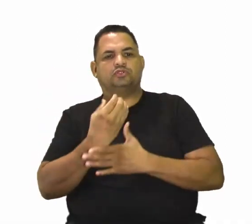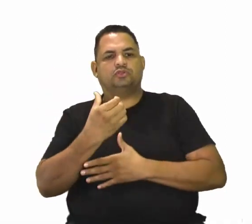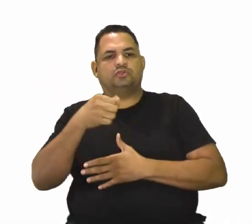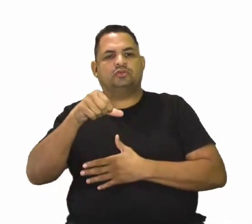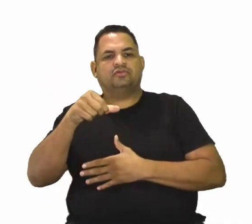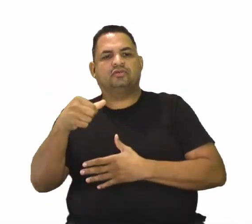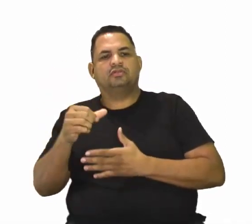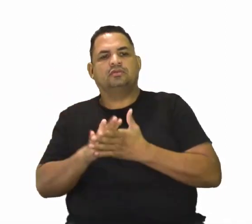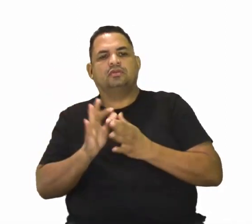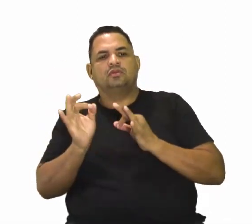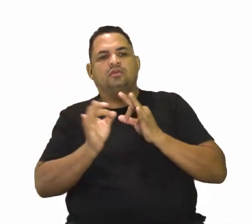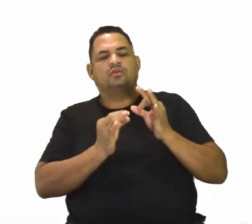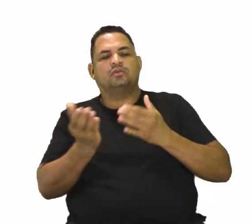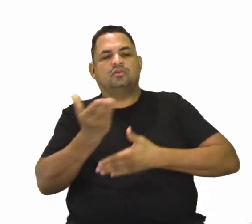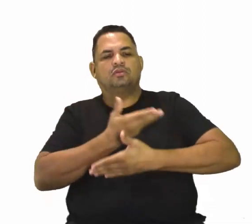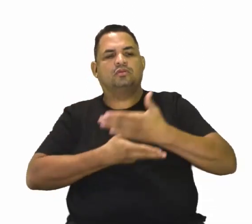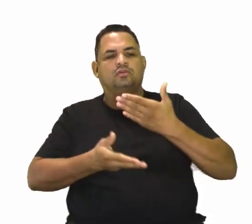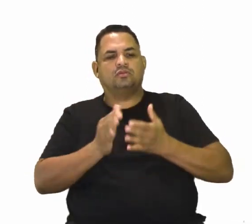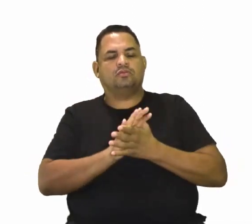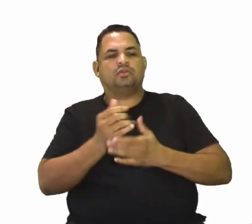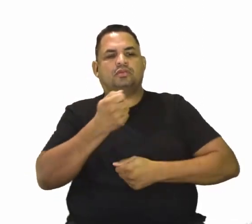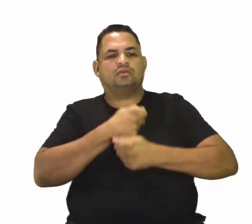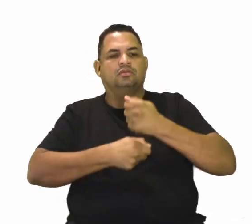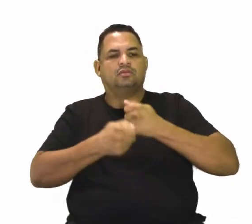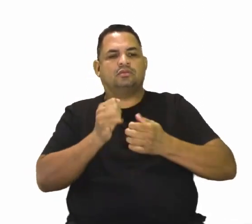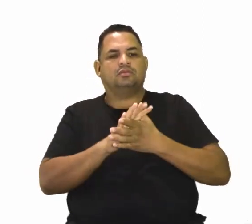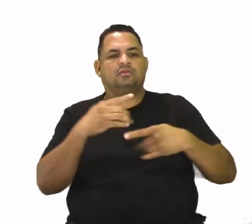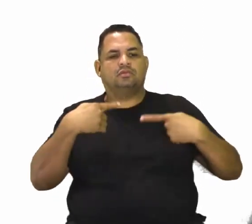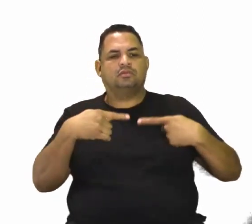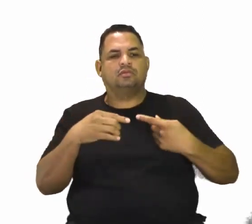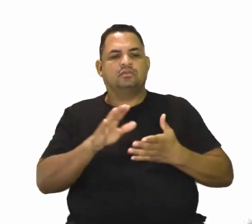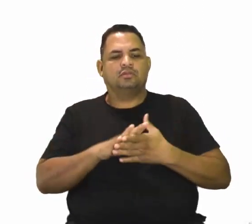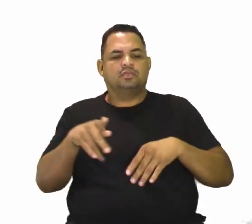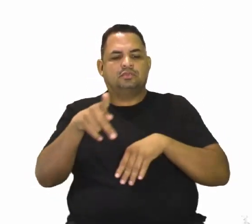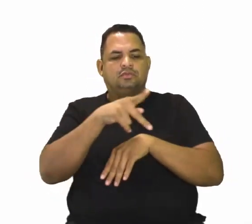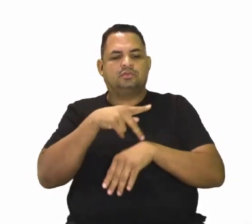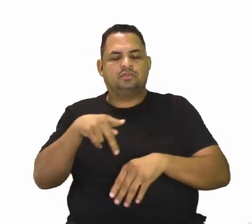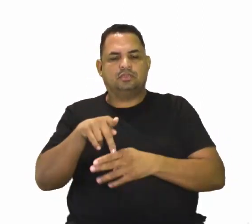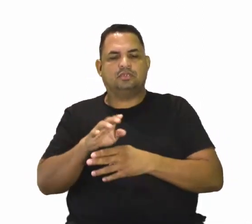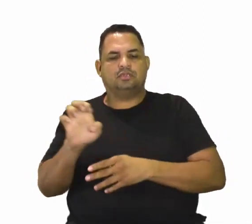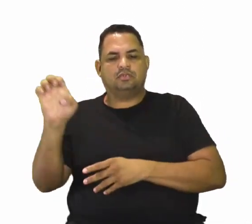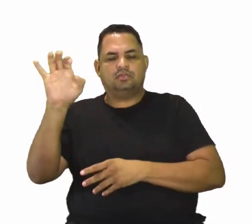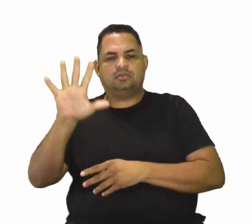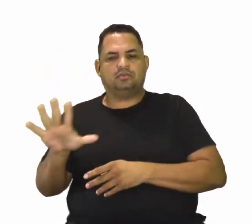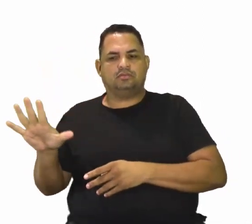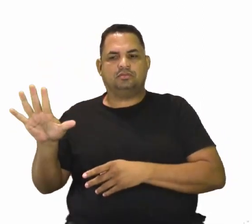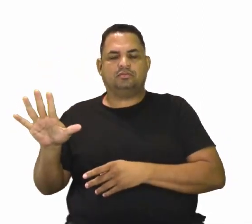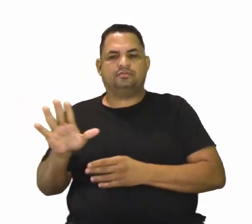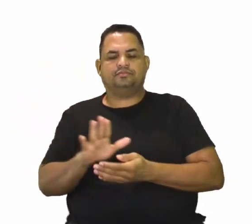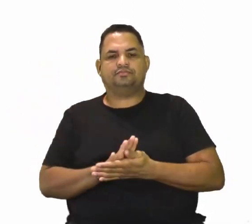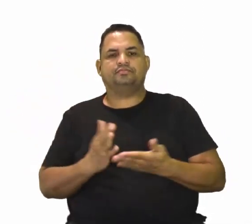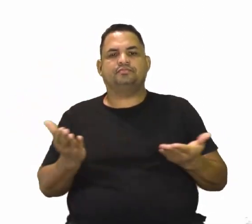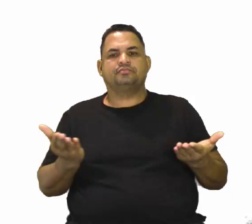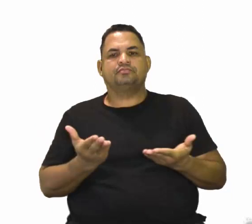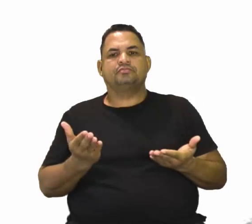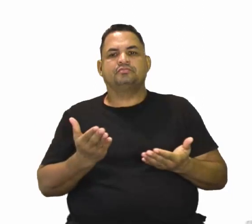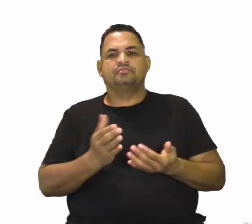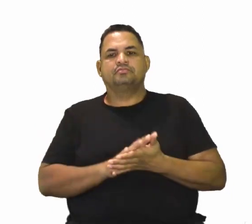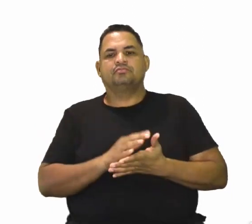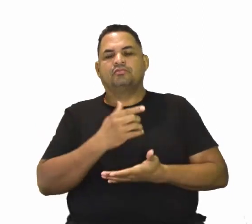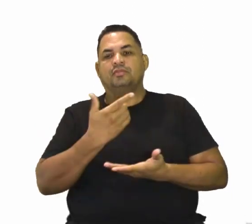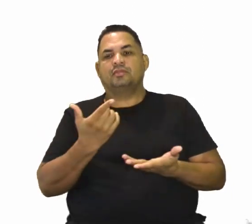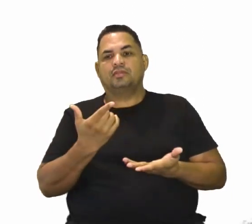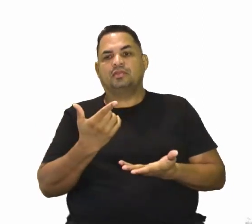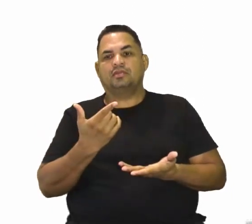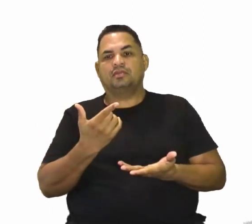para estabelecer uma cooperação econômica e política entre os países europeus. Atualmente